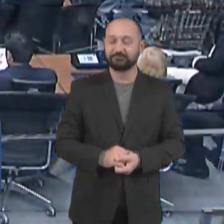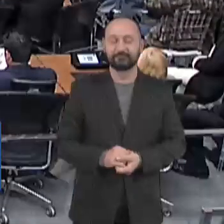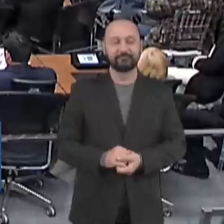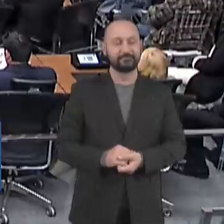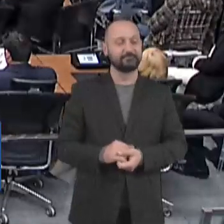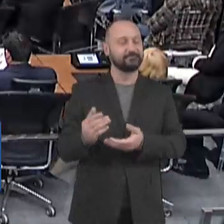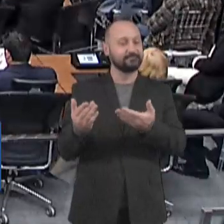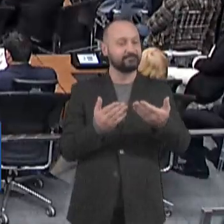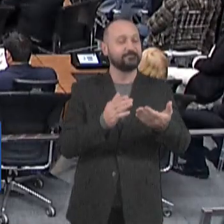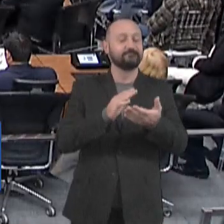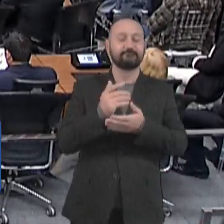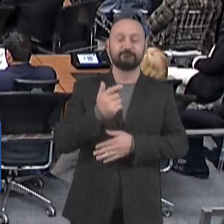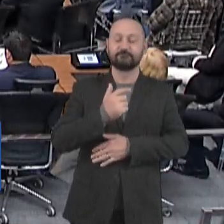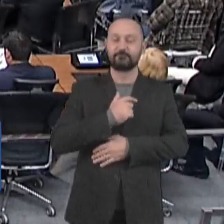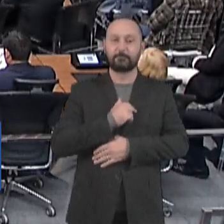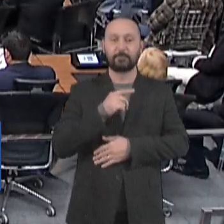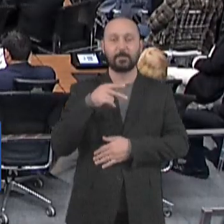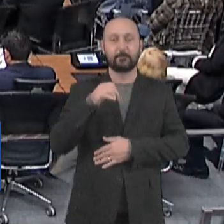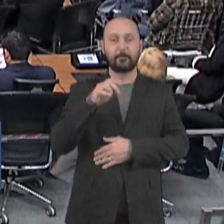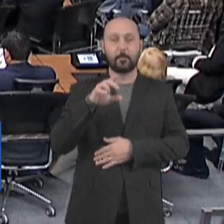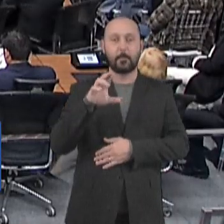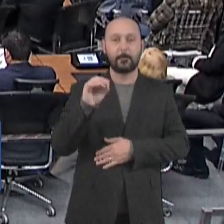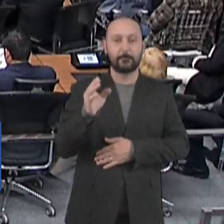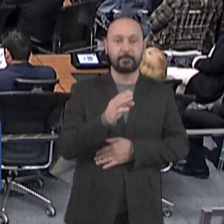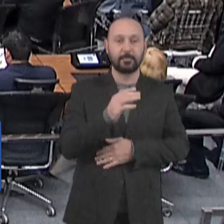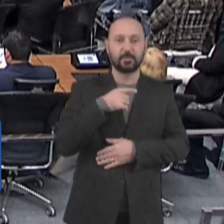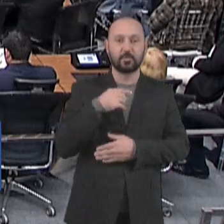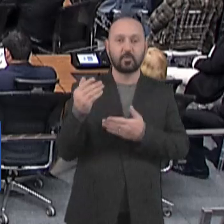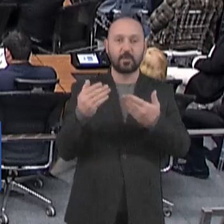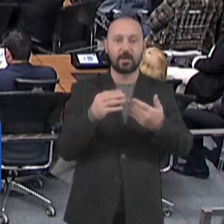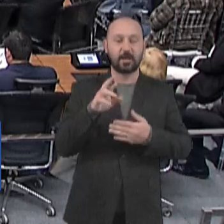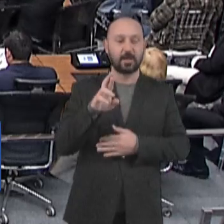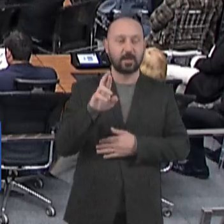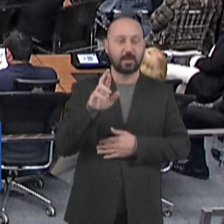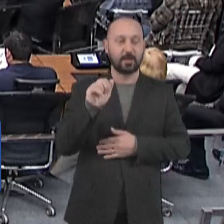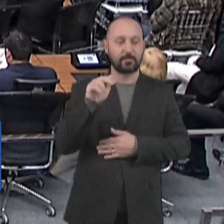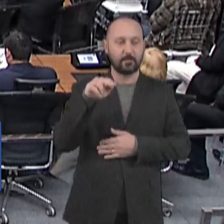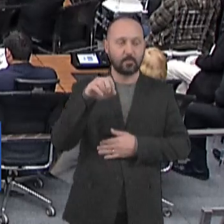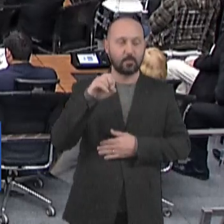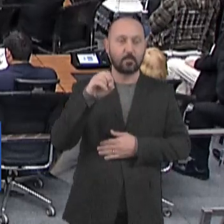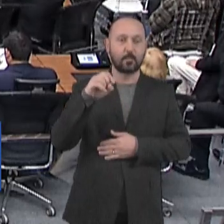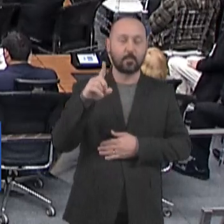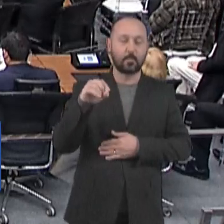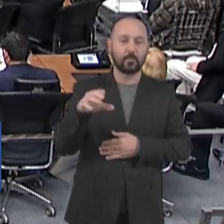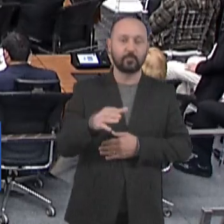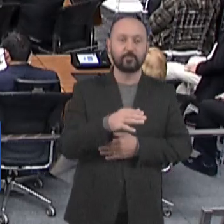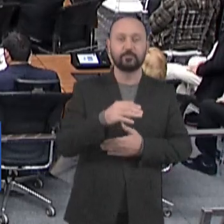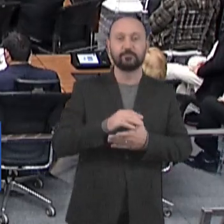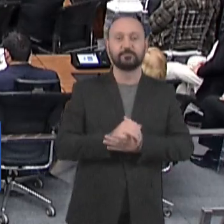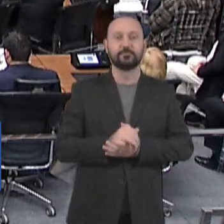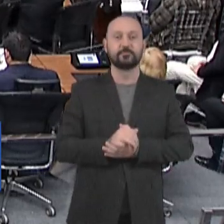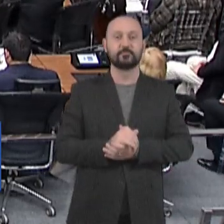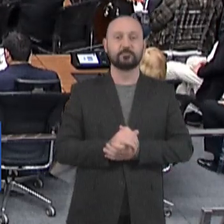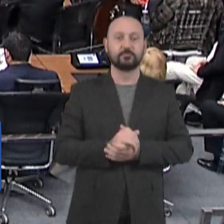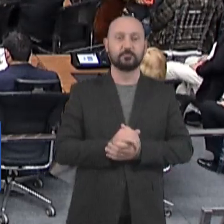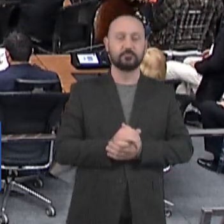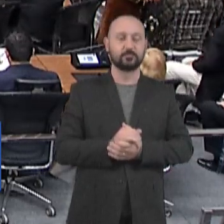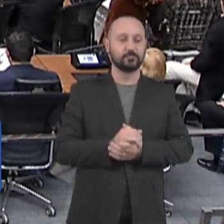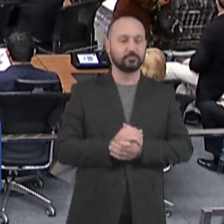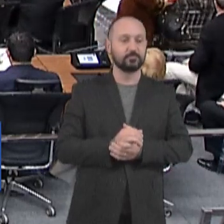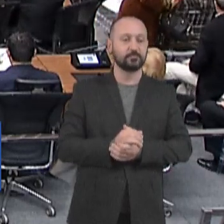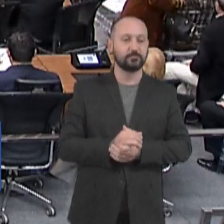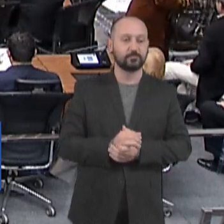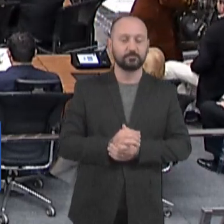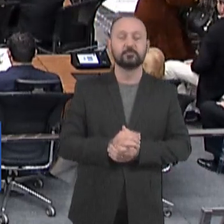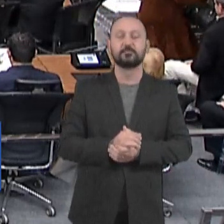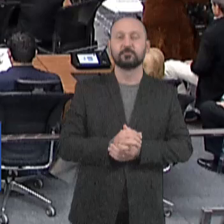Para receber a comenda Coronel Pedro José Rufino, convidamos Ramon Ariste Vilauba.